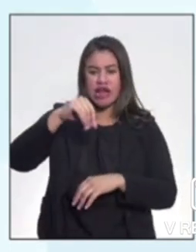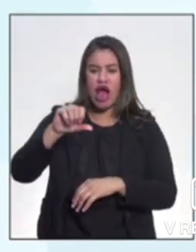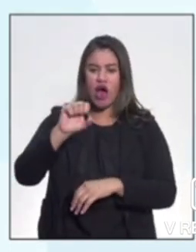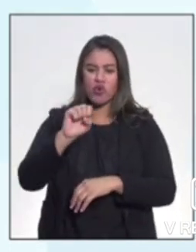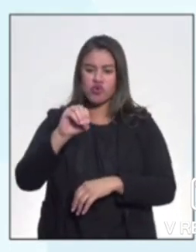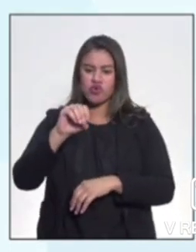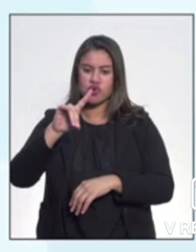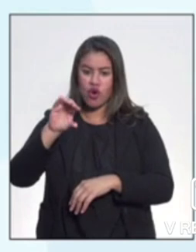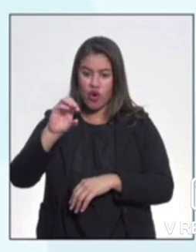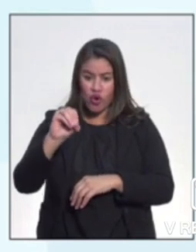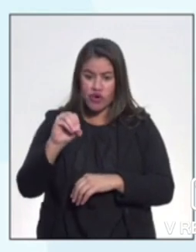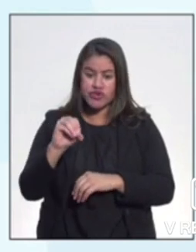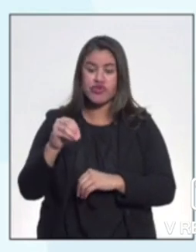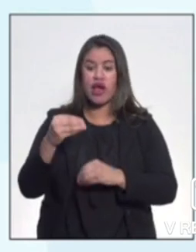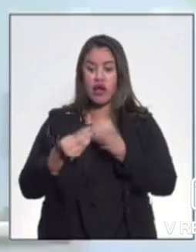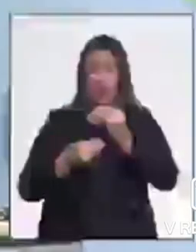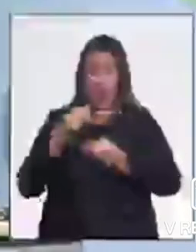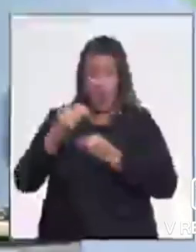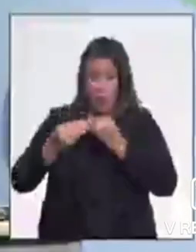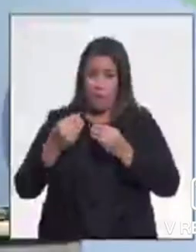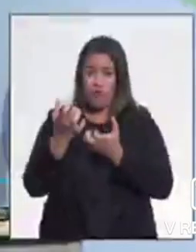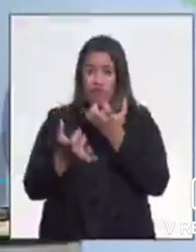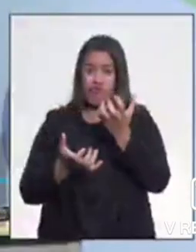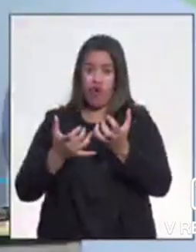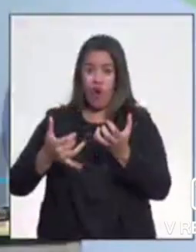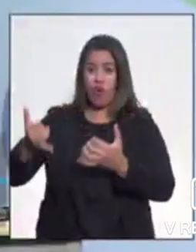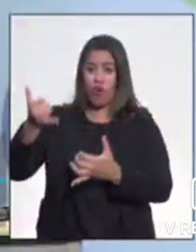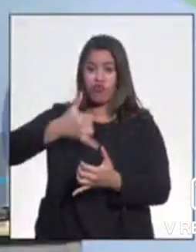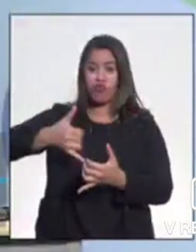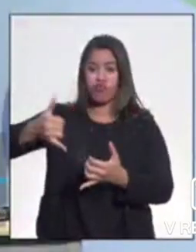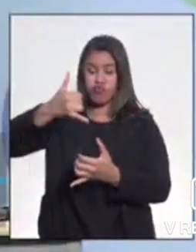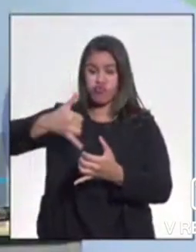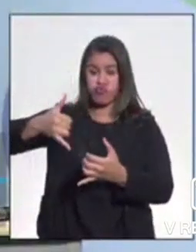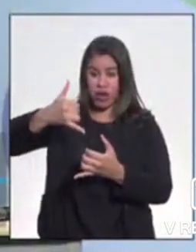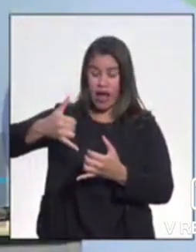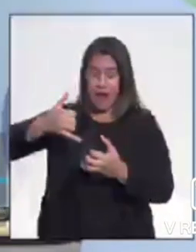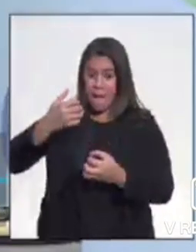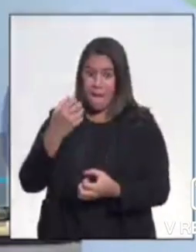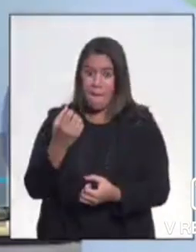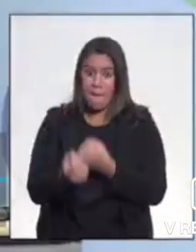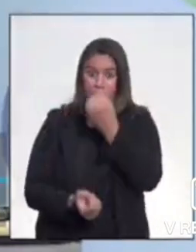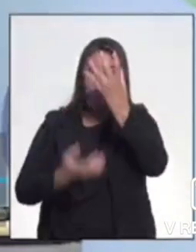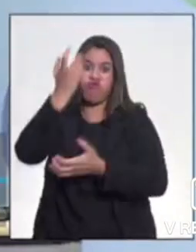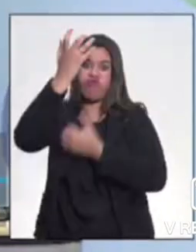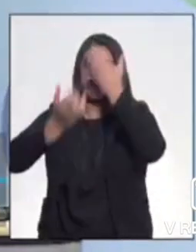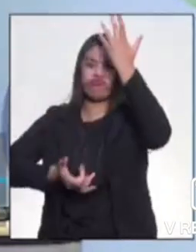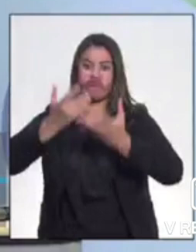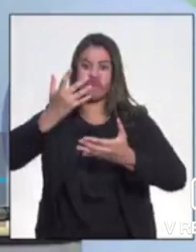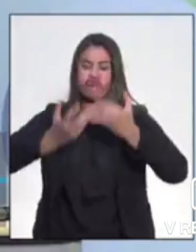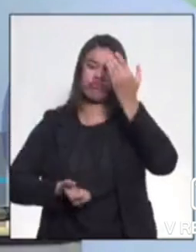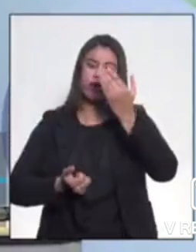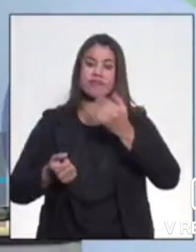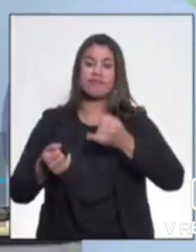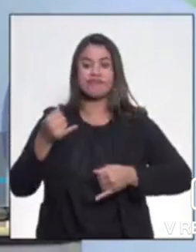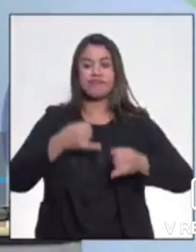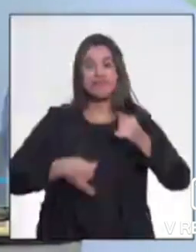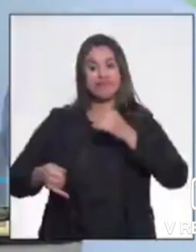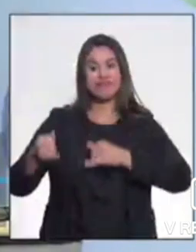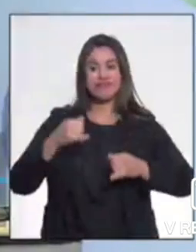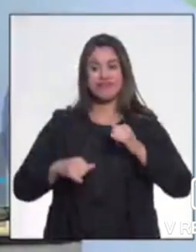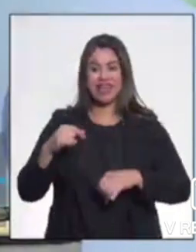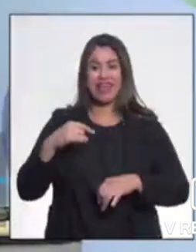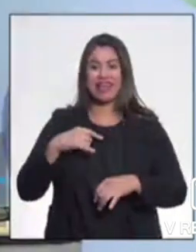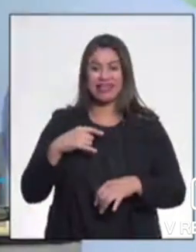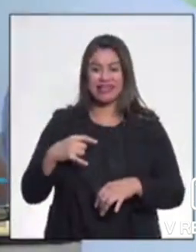sódio presente ali, você está injetando energia no elemento do sal de cozinha, no sódio. E isso que a gente chama